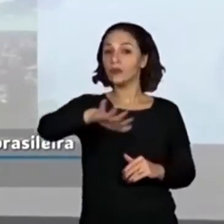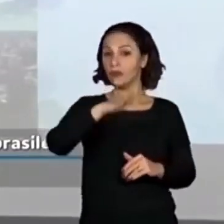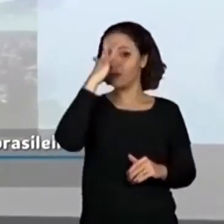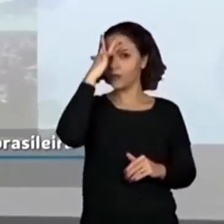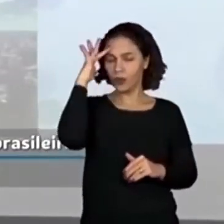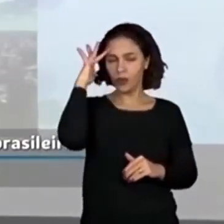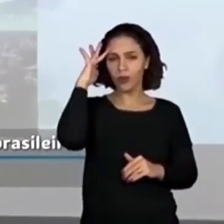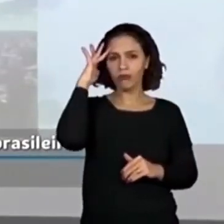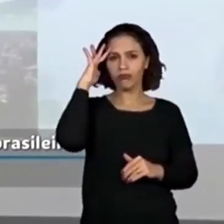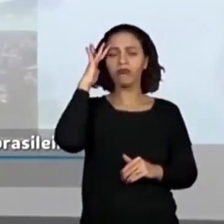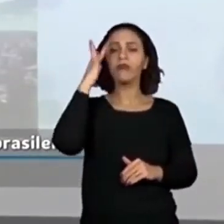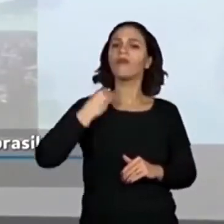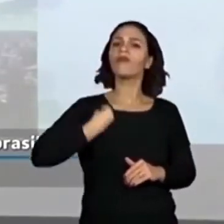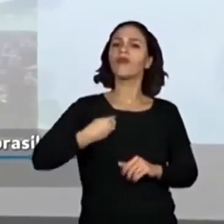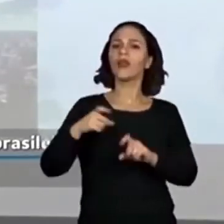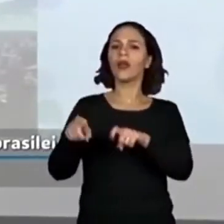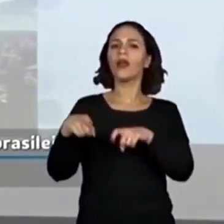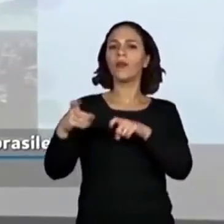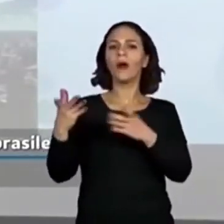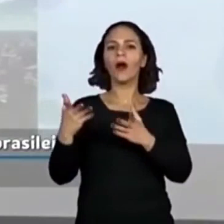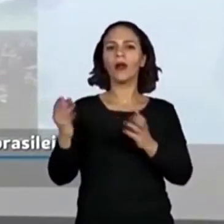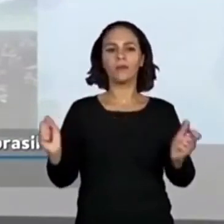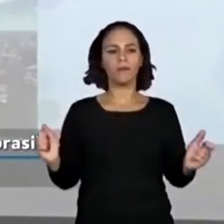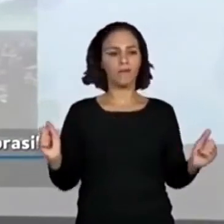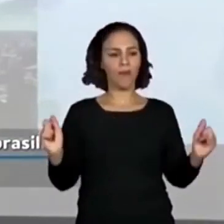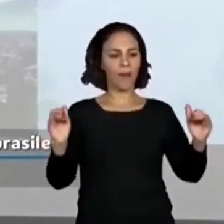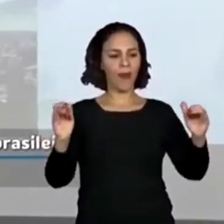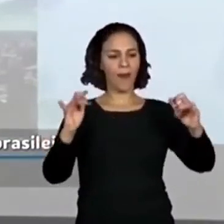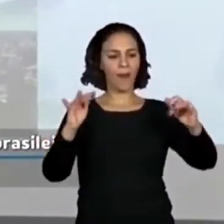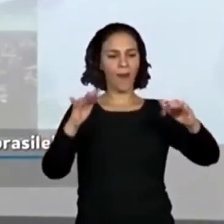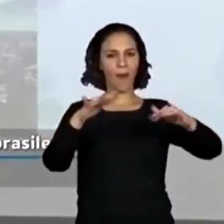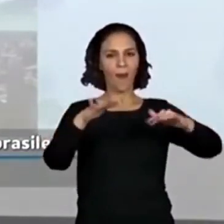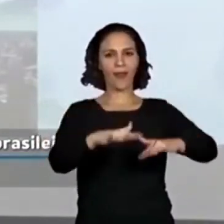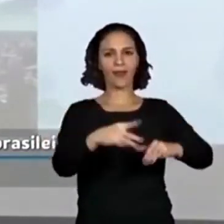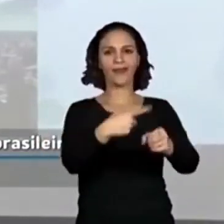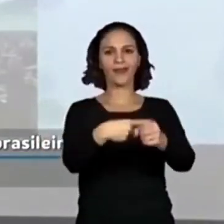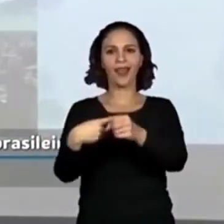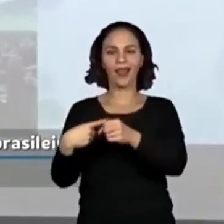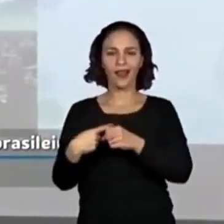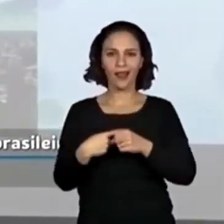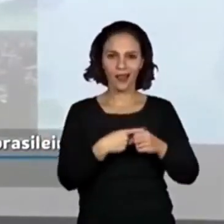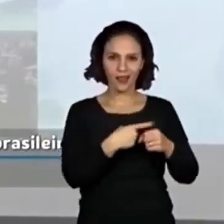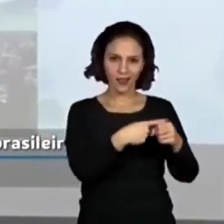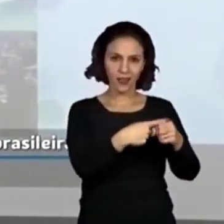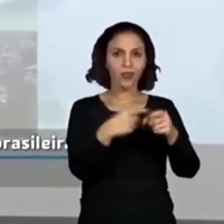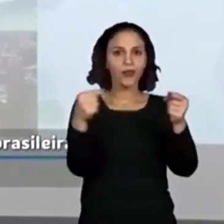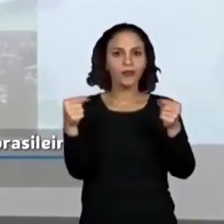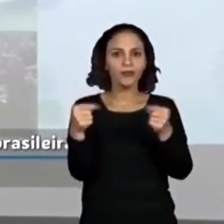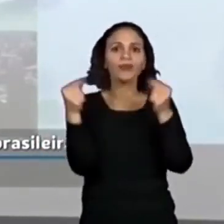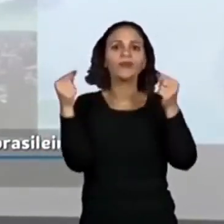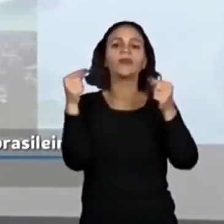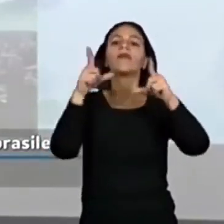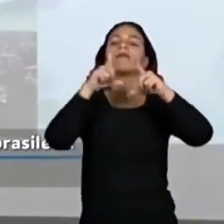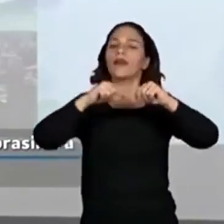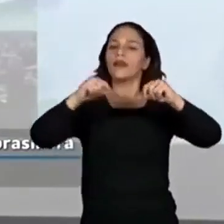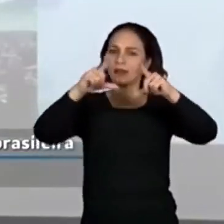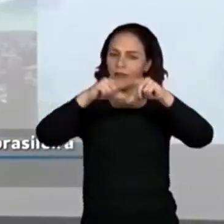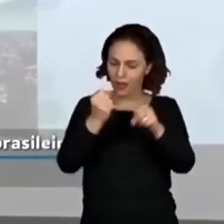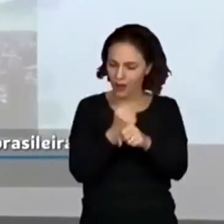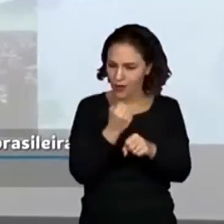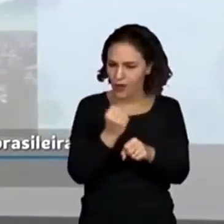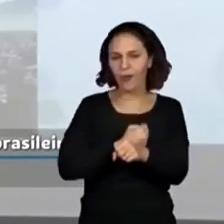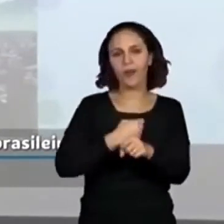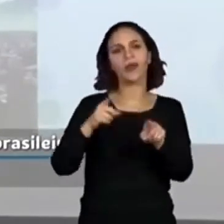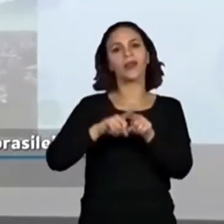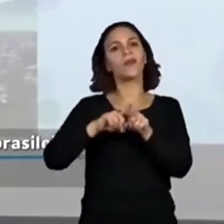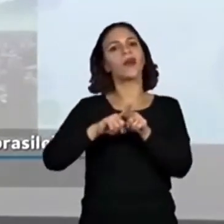vivia no campo e eles passaram a migrar para as cidades. Coincide com a construção de Brasília, coincide com